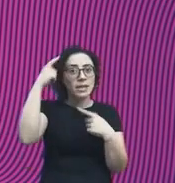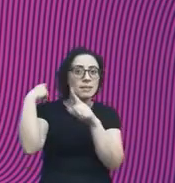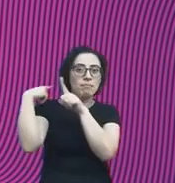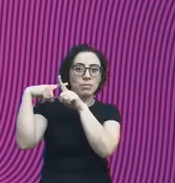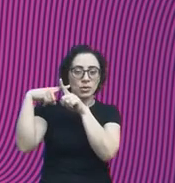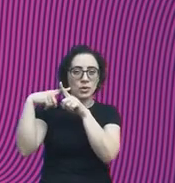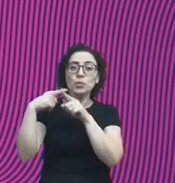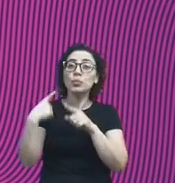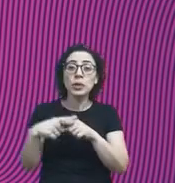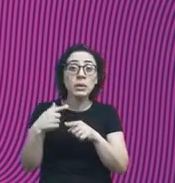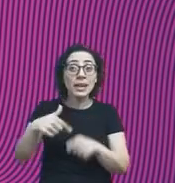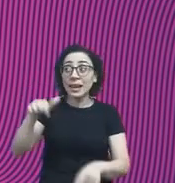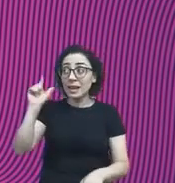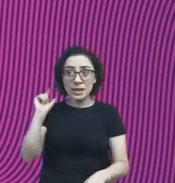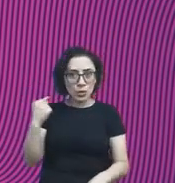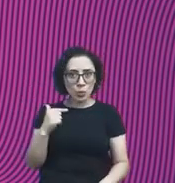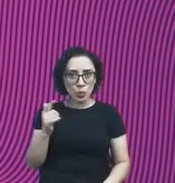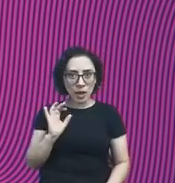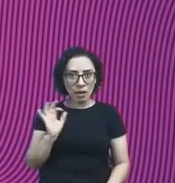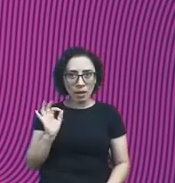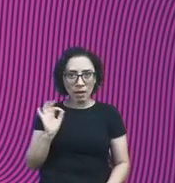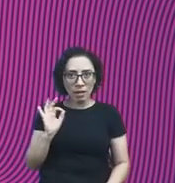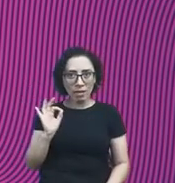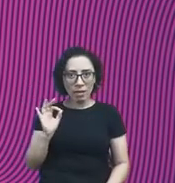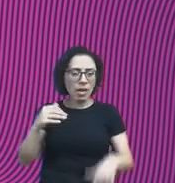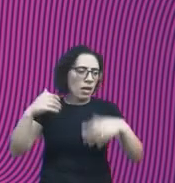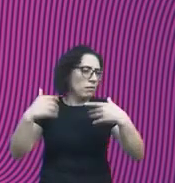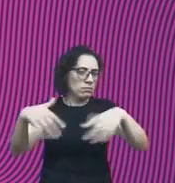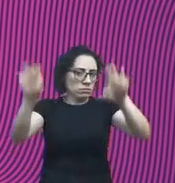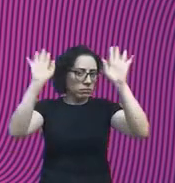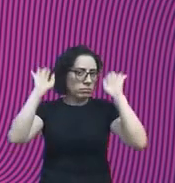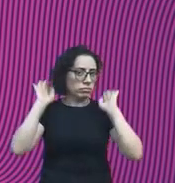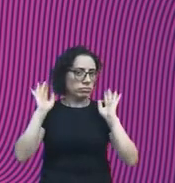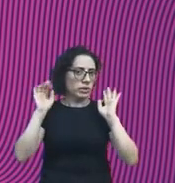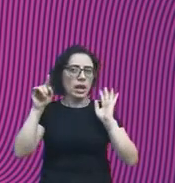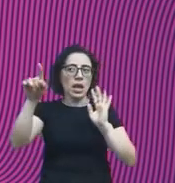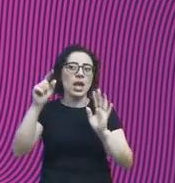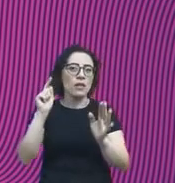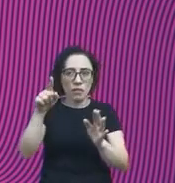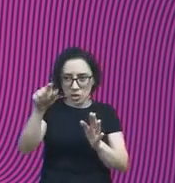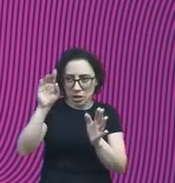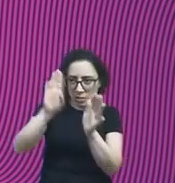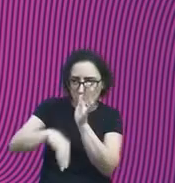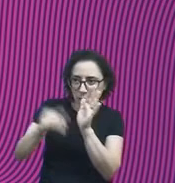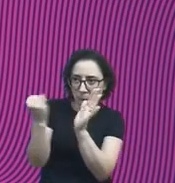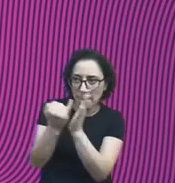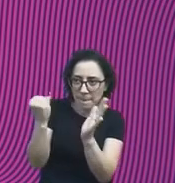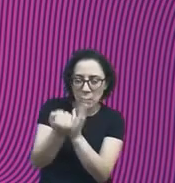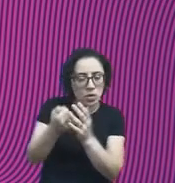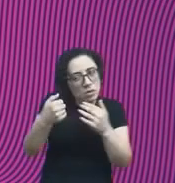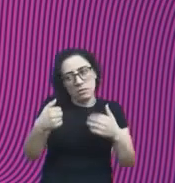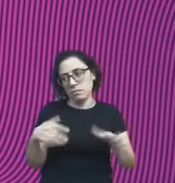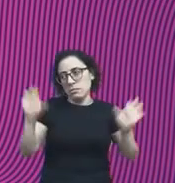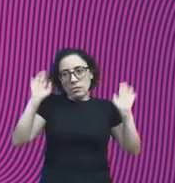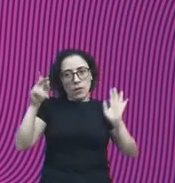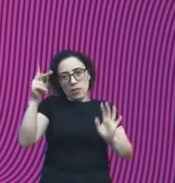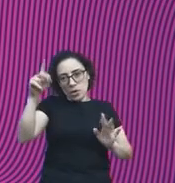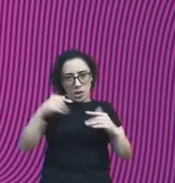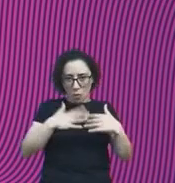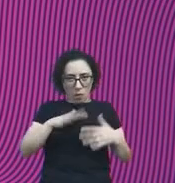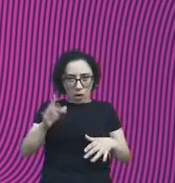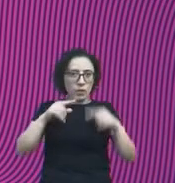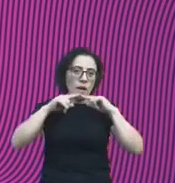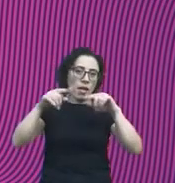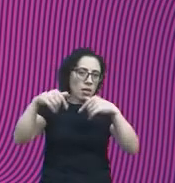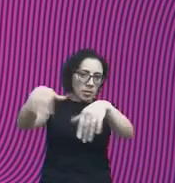Era meio... O contribuinte daquele imposto se movimentava. Hoje, pelo menos, a gente percebe, identifica que o impacto em um elo